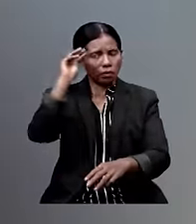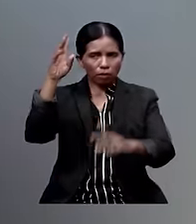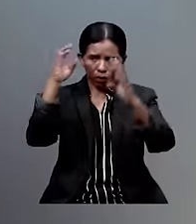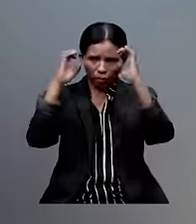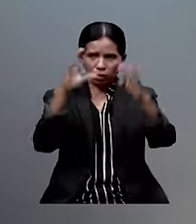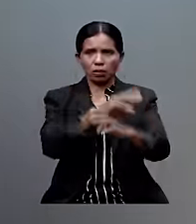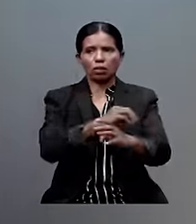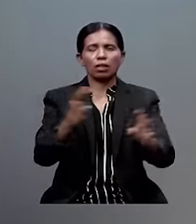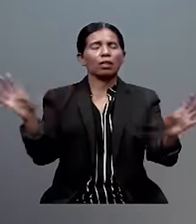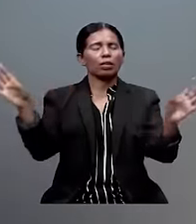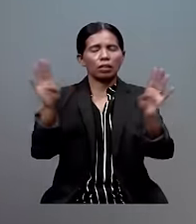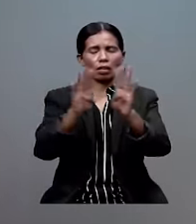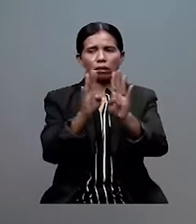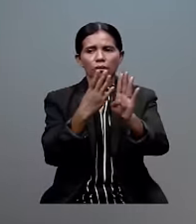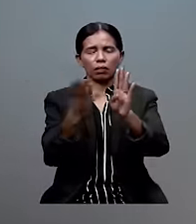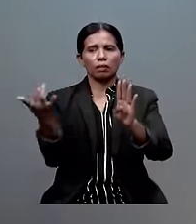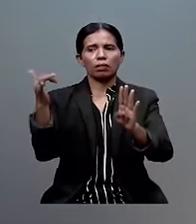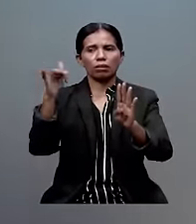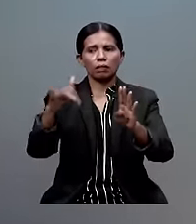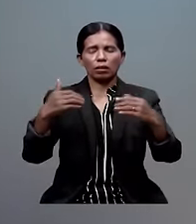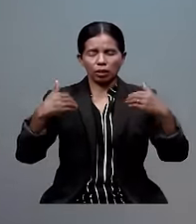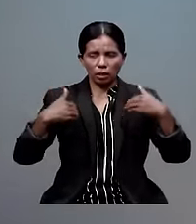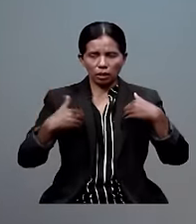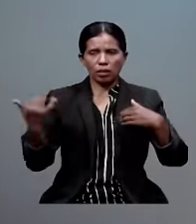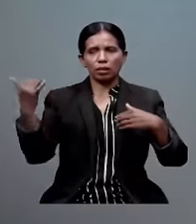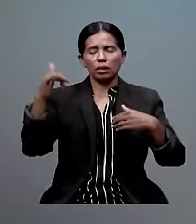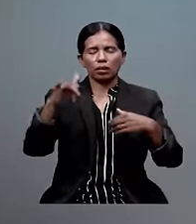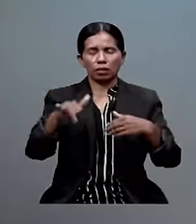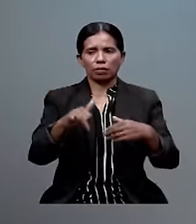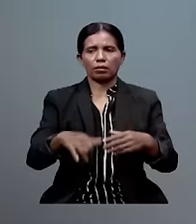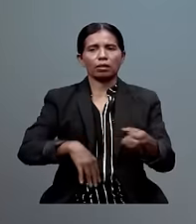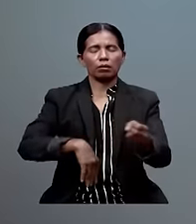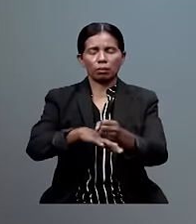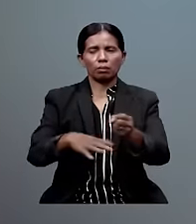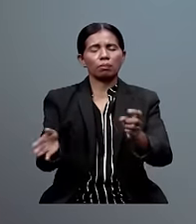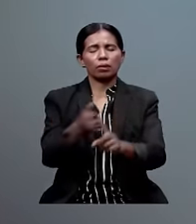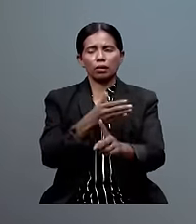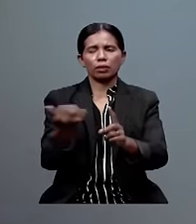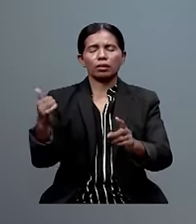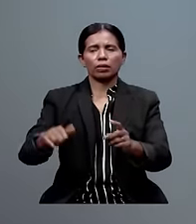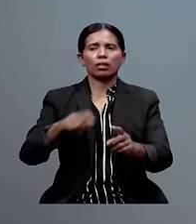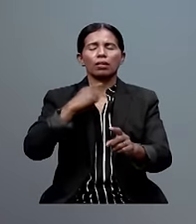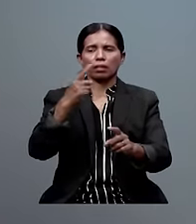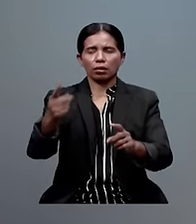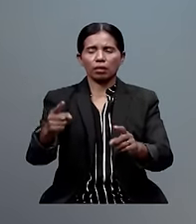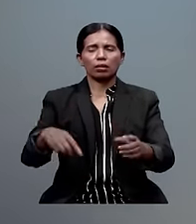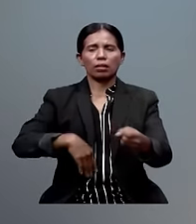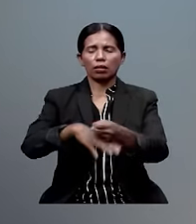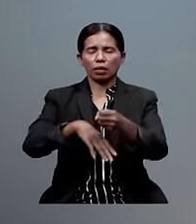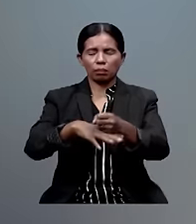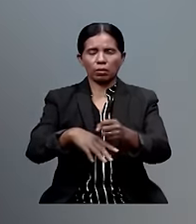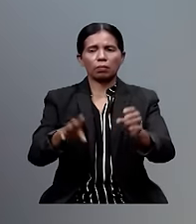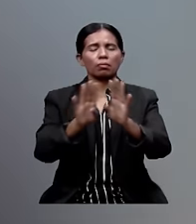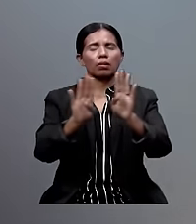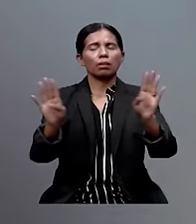nian, takau da matam basira, nune ha musu sira nia nervios. Hoi dene sira ha klalak no tebe portaun bot Ministério da Educação